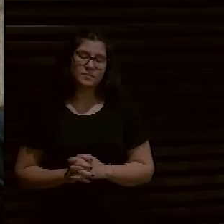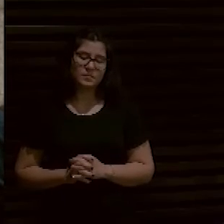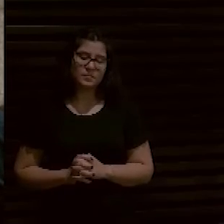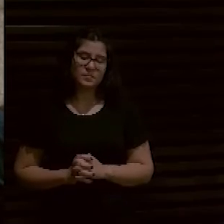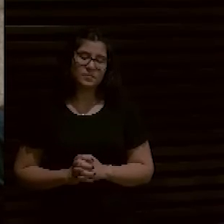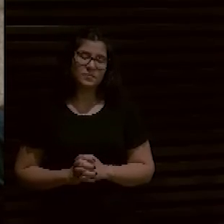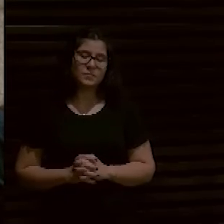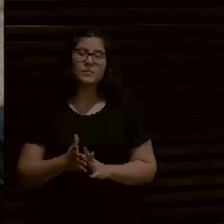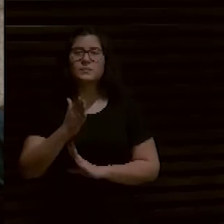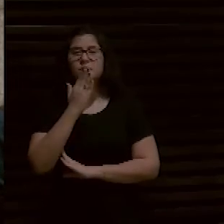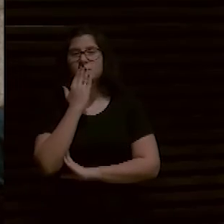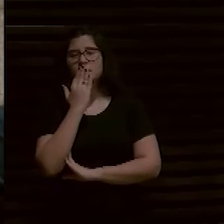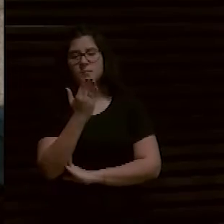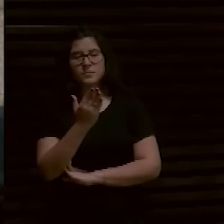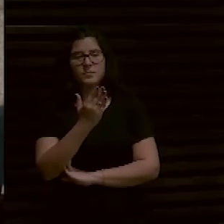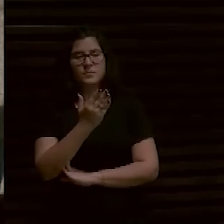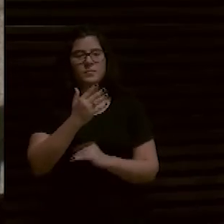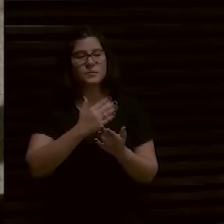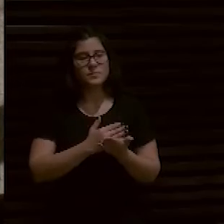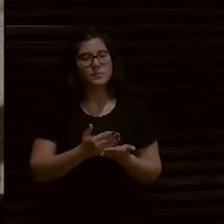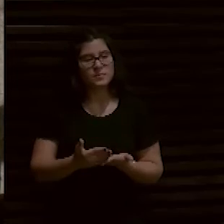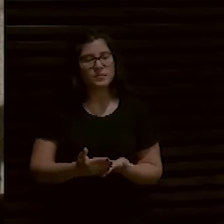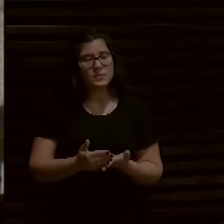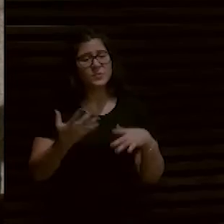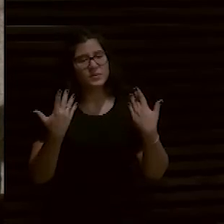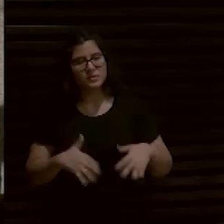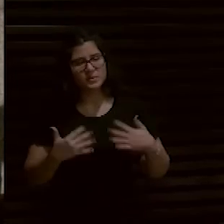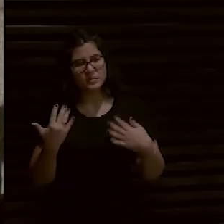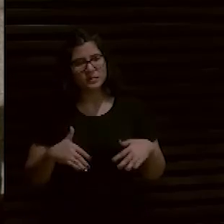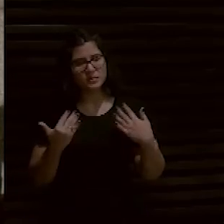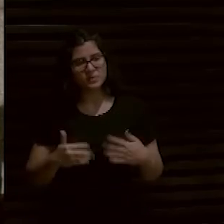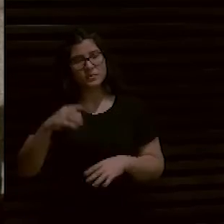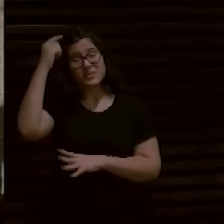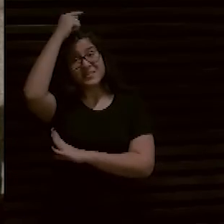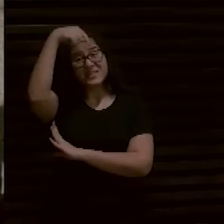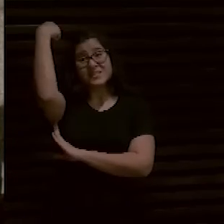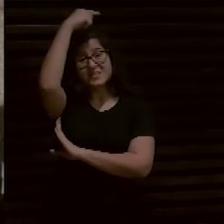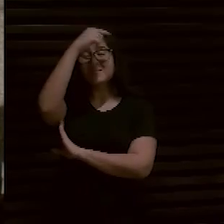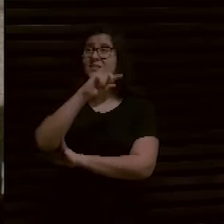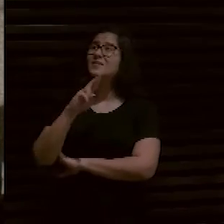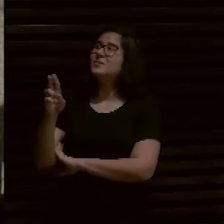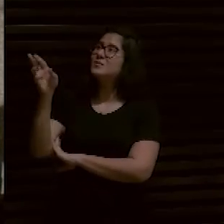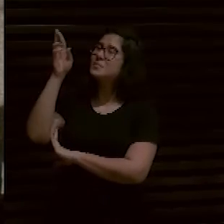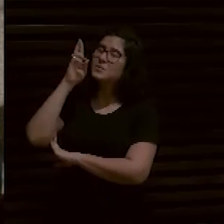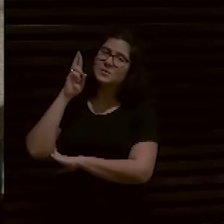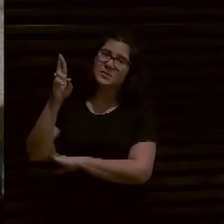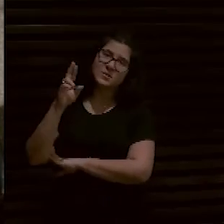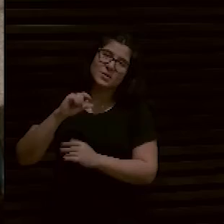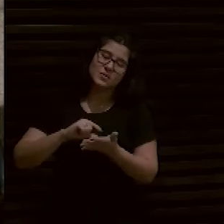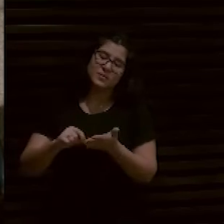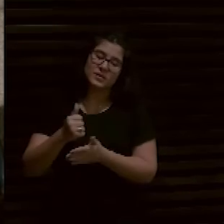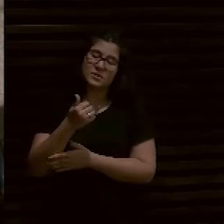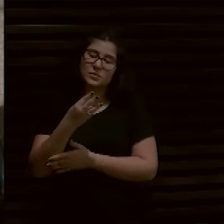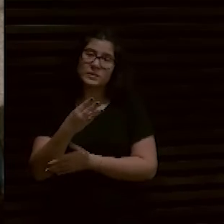A petição, a introdução é grandiosa. Ele santifica o nome do Senhor, como eu disse no verso 13.